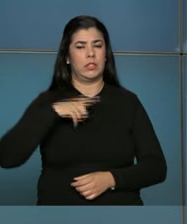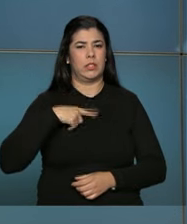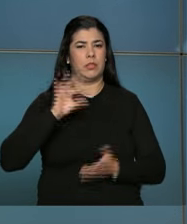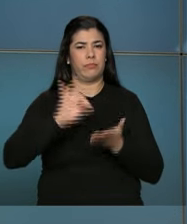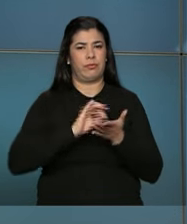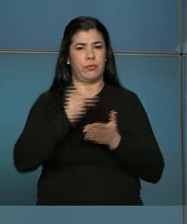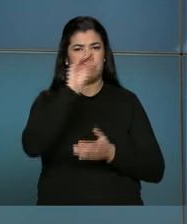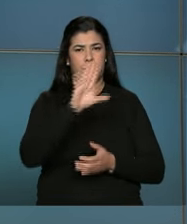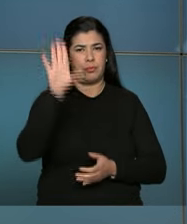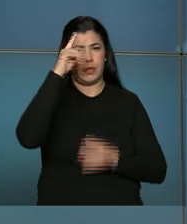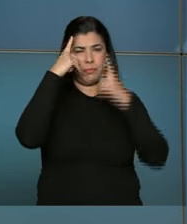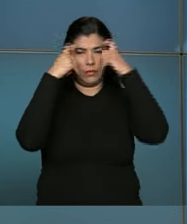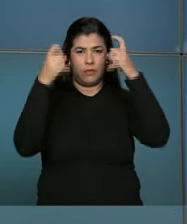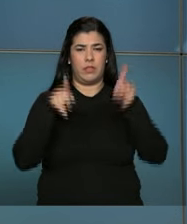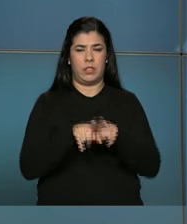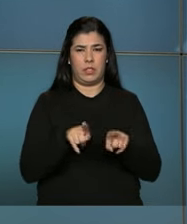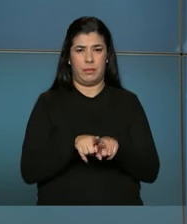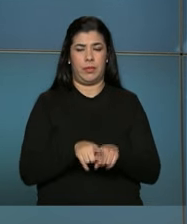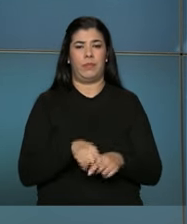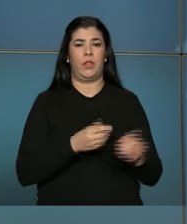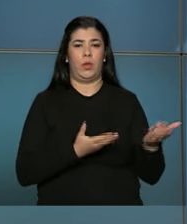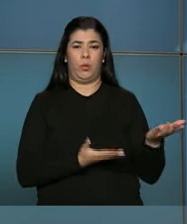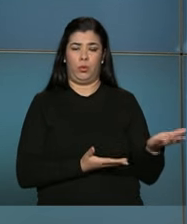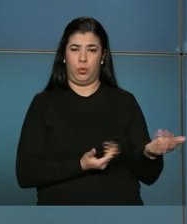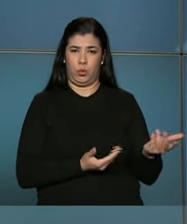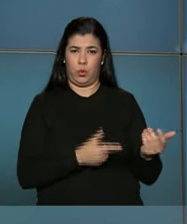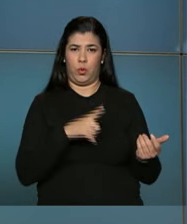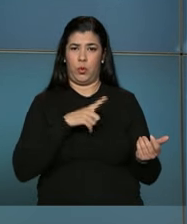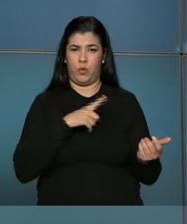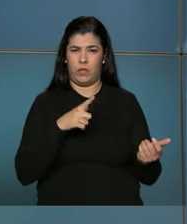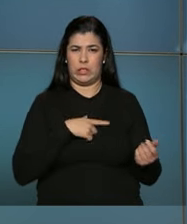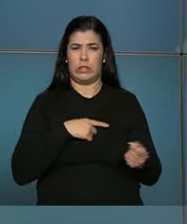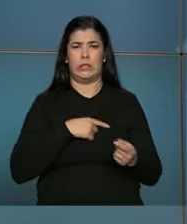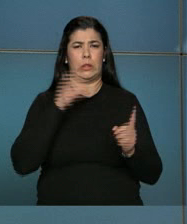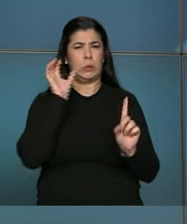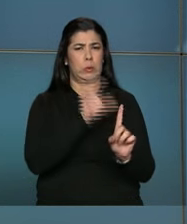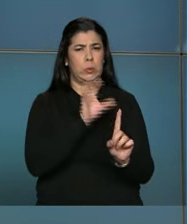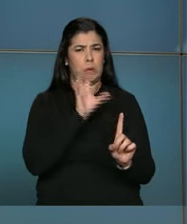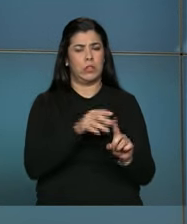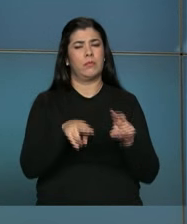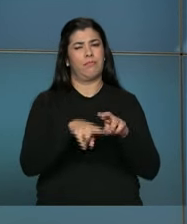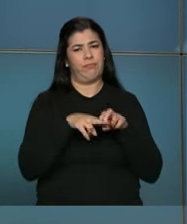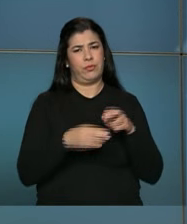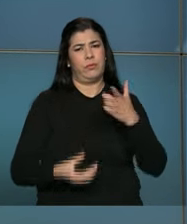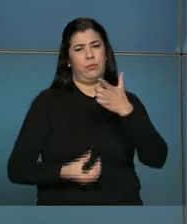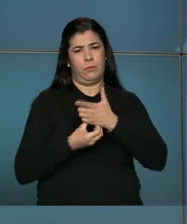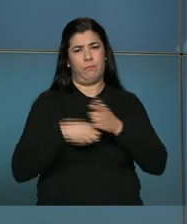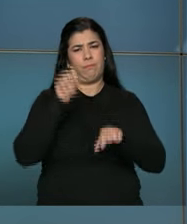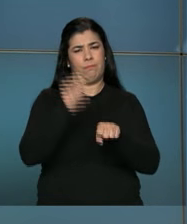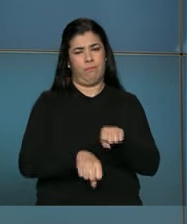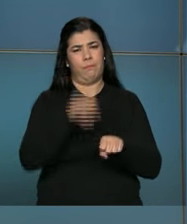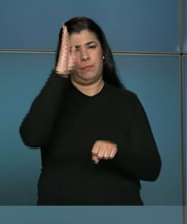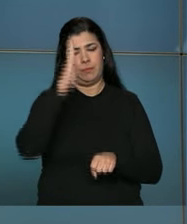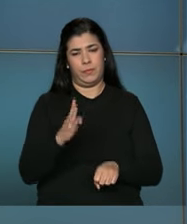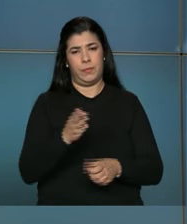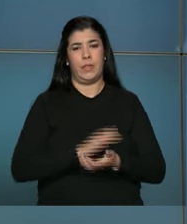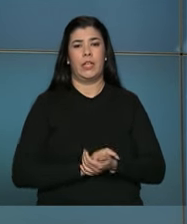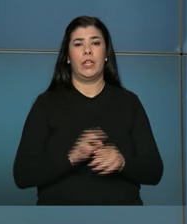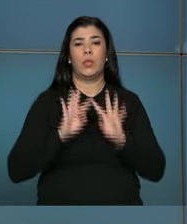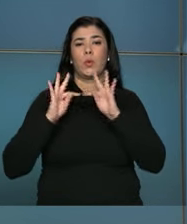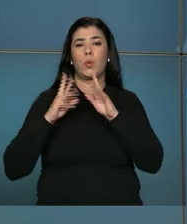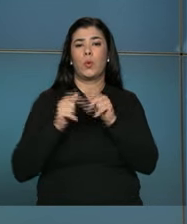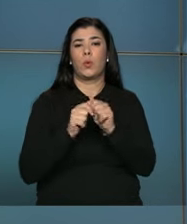registrada pelo mapa da violência. Os jovens são as maiores vítimas das mortes por armas de fogo no